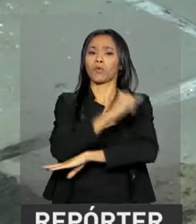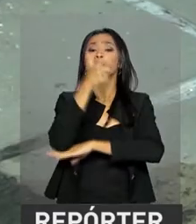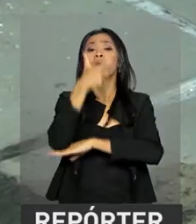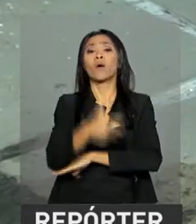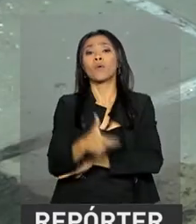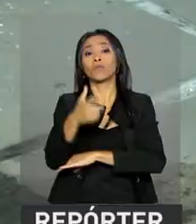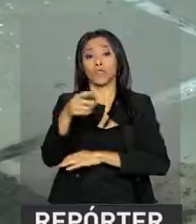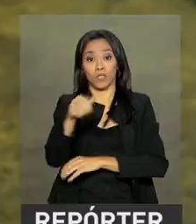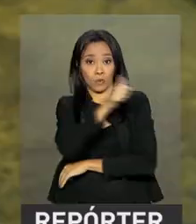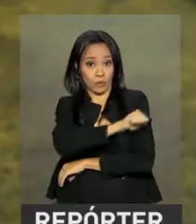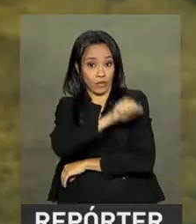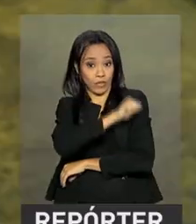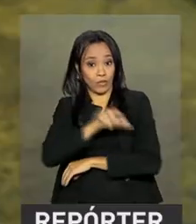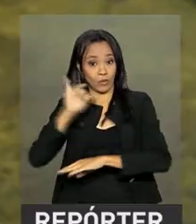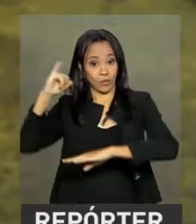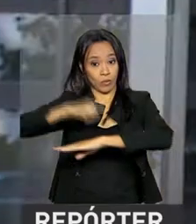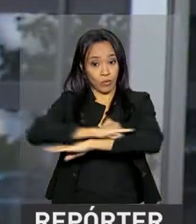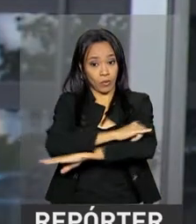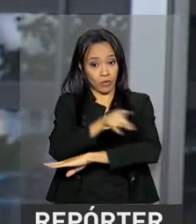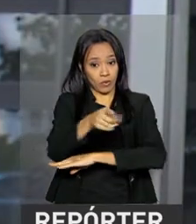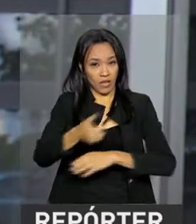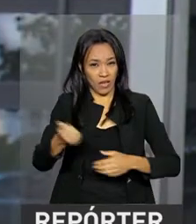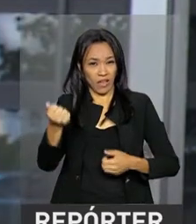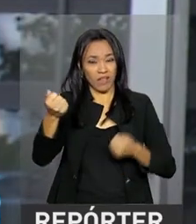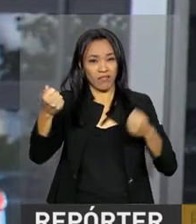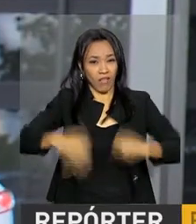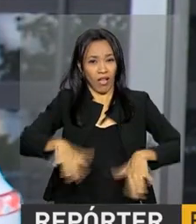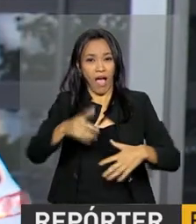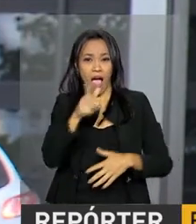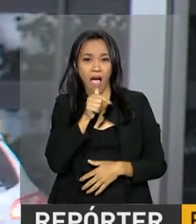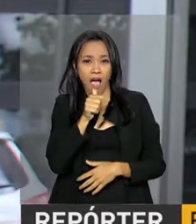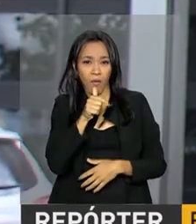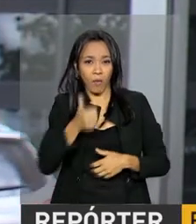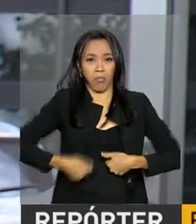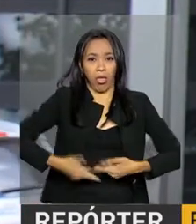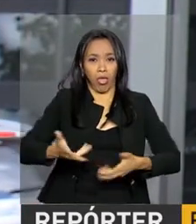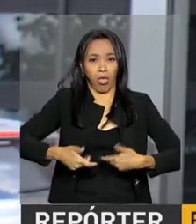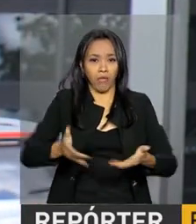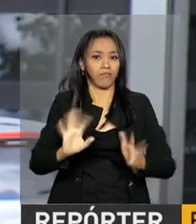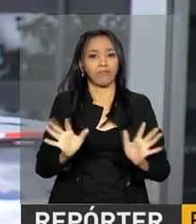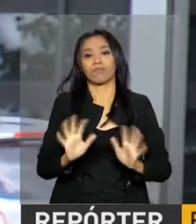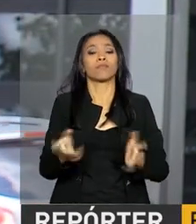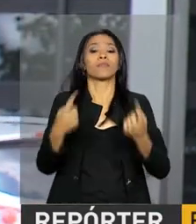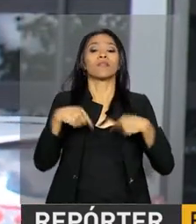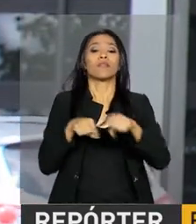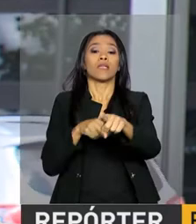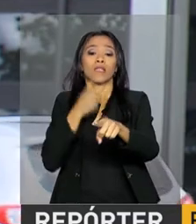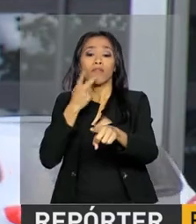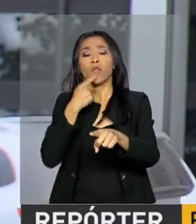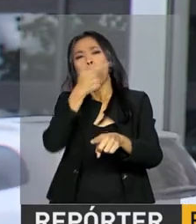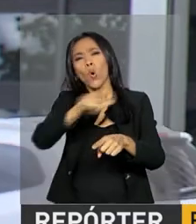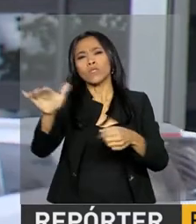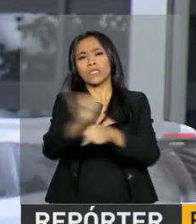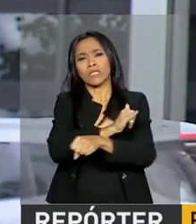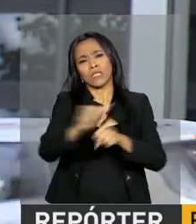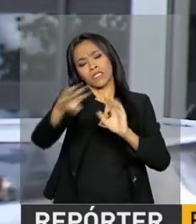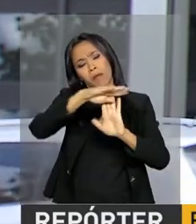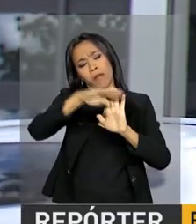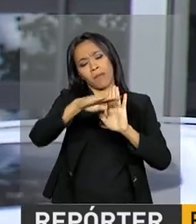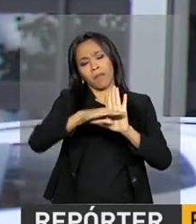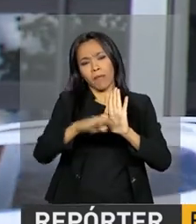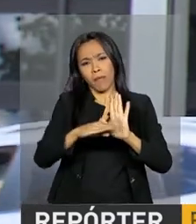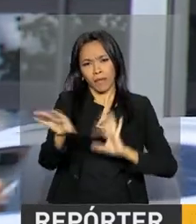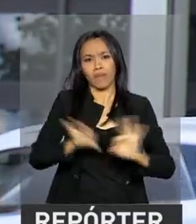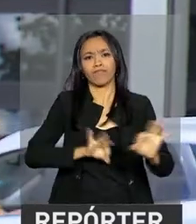Janeiro, desperdício não é uma opção. Além do esgoto a vácuo, que já traz uma economia importante, outras ações estão sendo implementadas, como, por